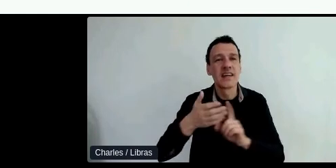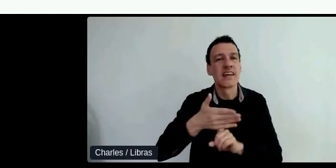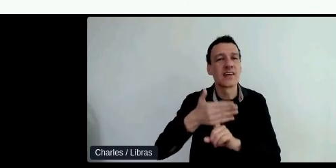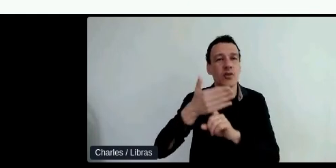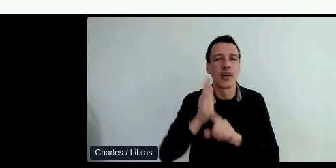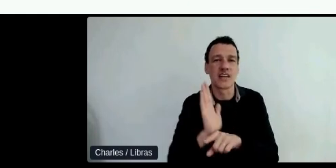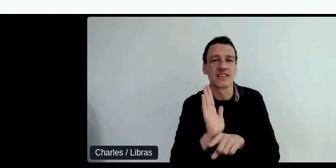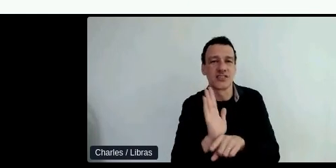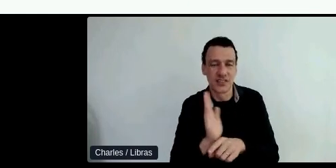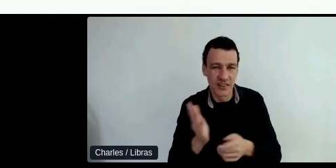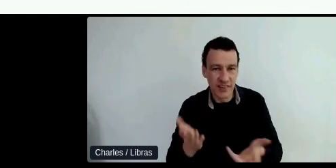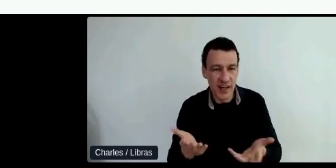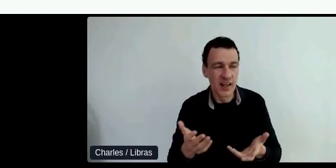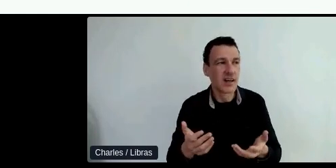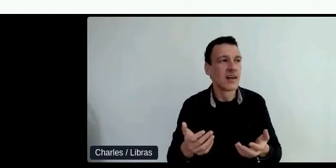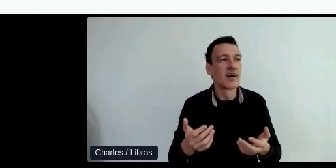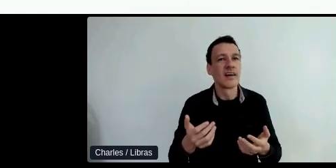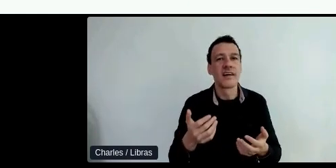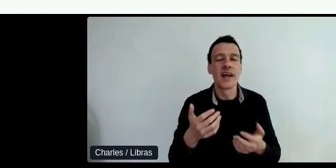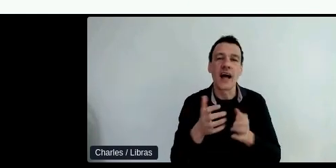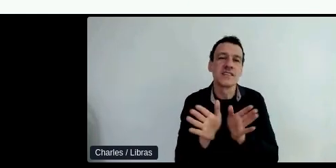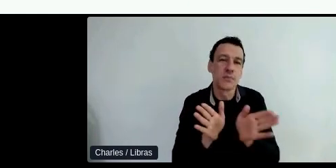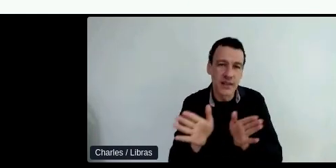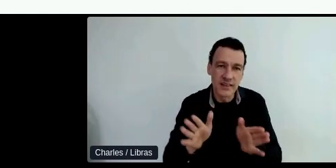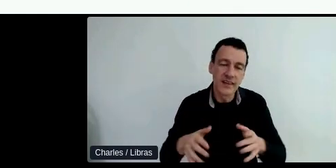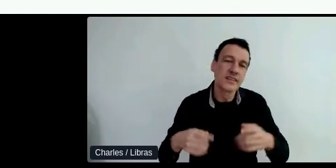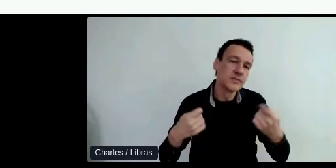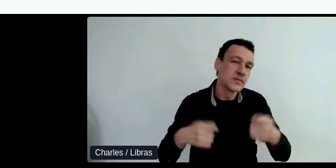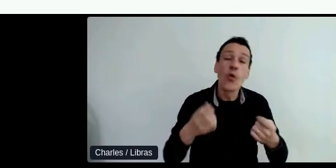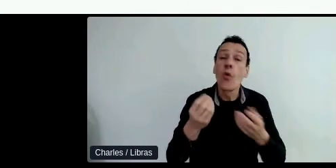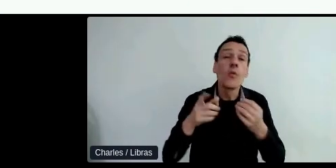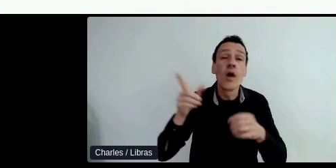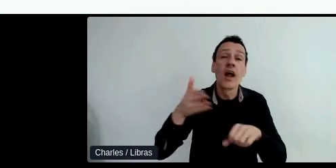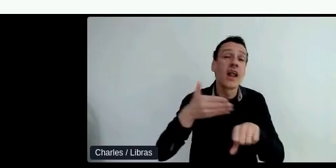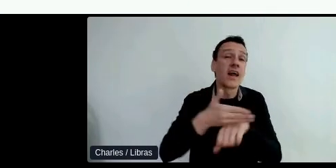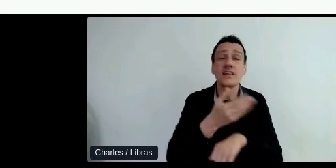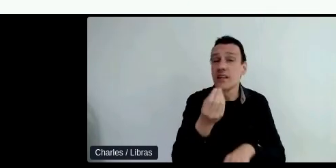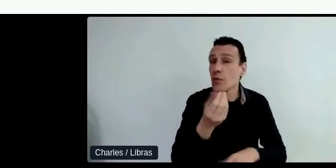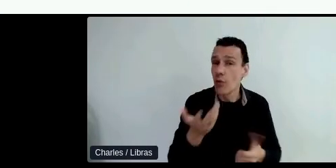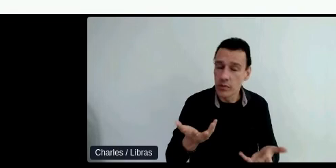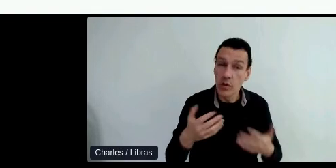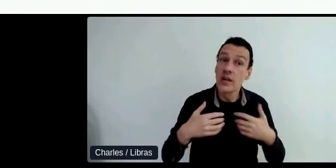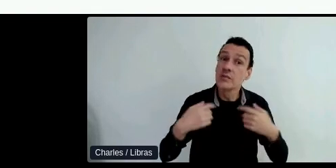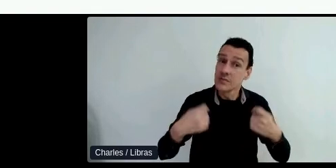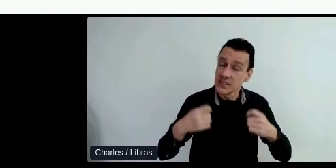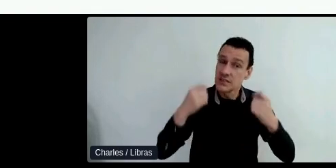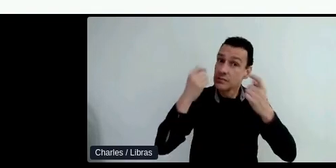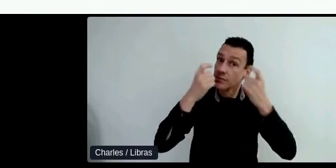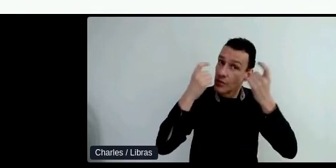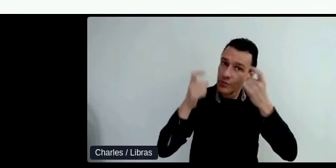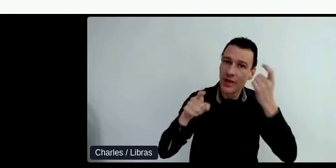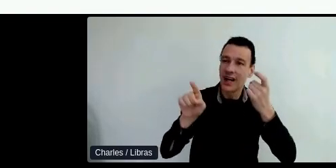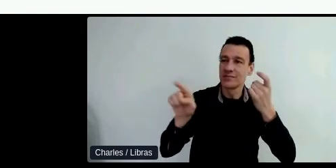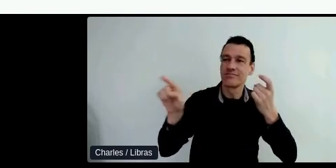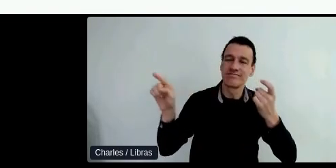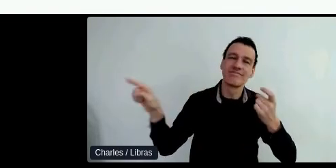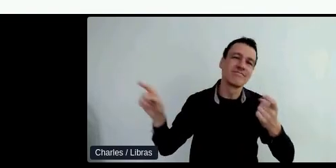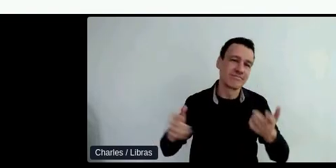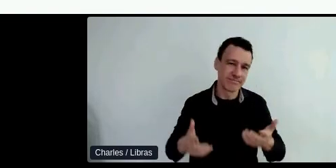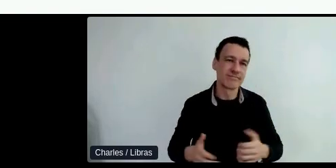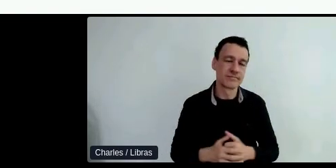de acessar o meu site, vai conseguir? Eu preciso ter essa preocupação, né? Então